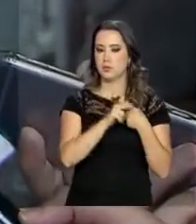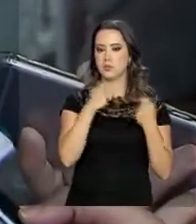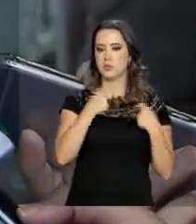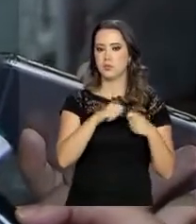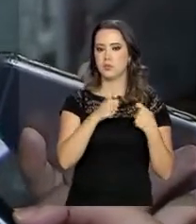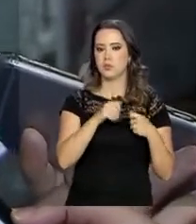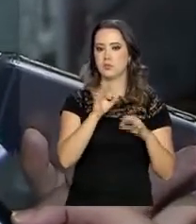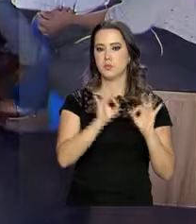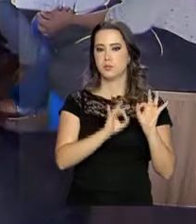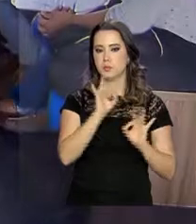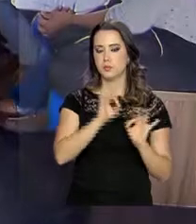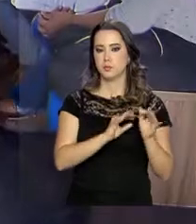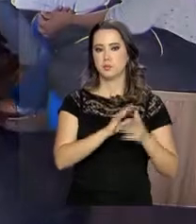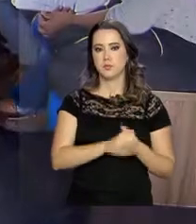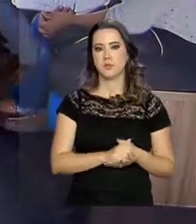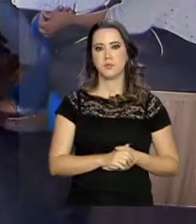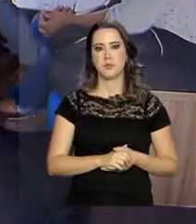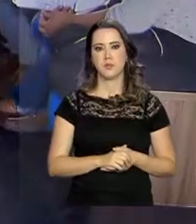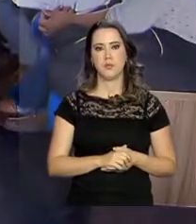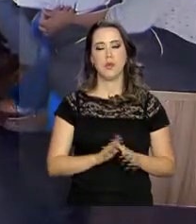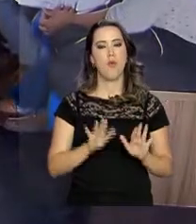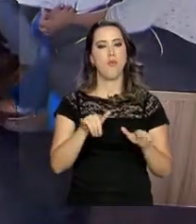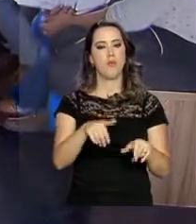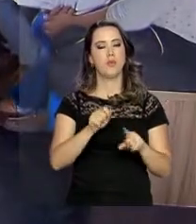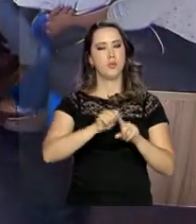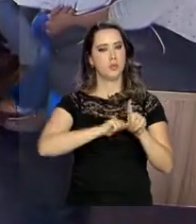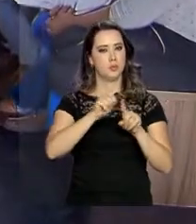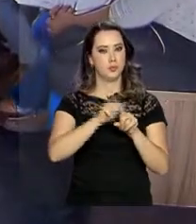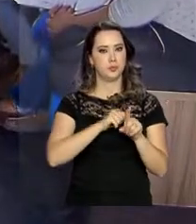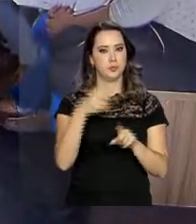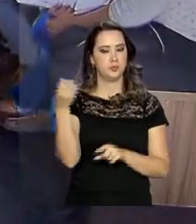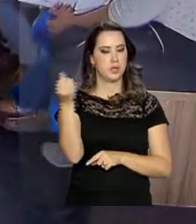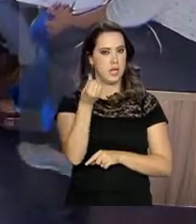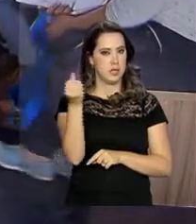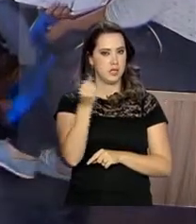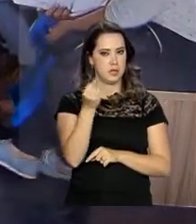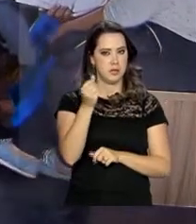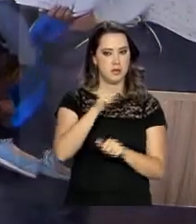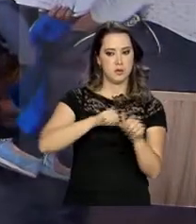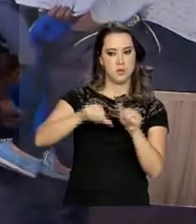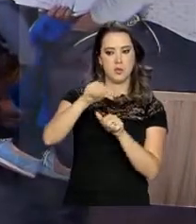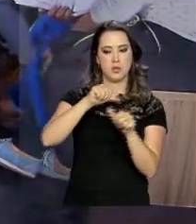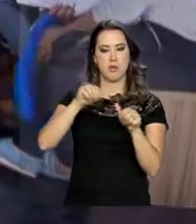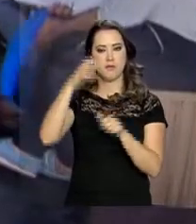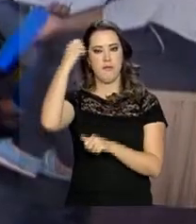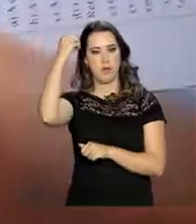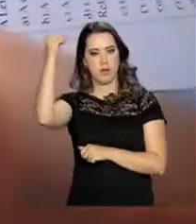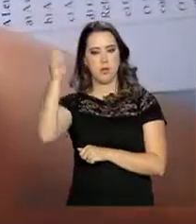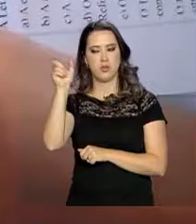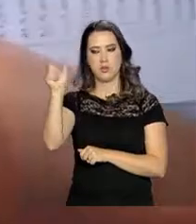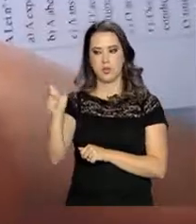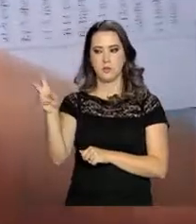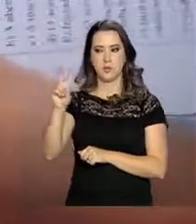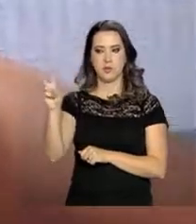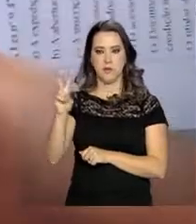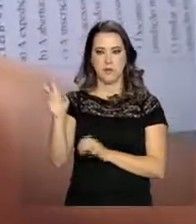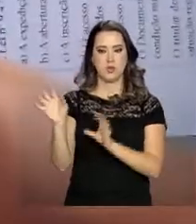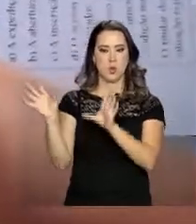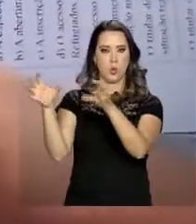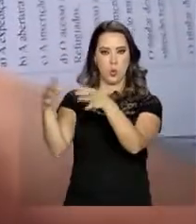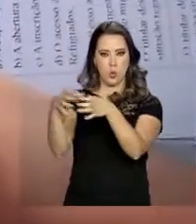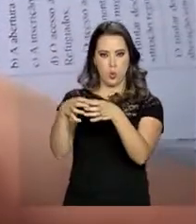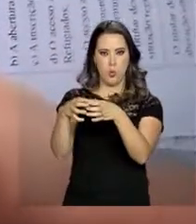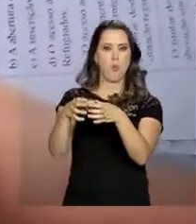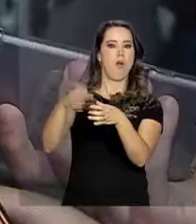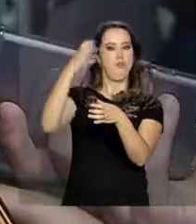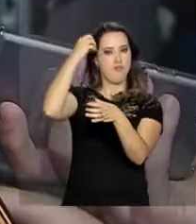precisam de ajustes. No final deste mês, será feita a sexta transferência de imigrantes para outras cidades do país, chamado processo de